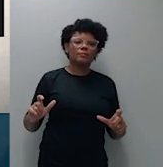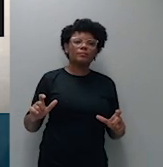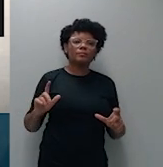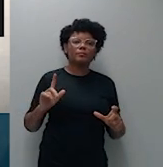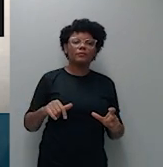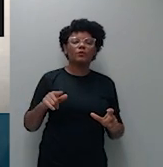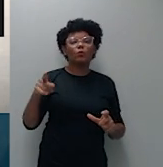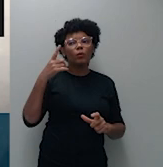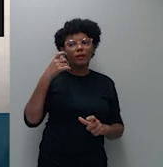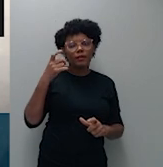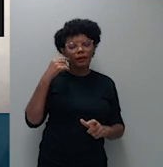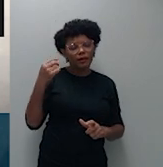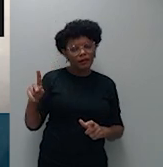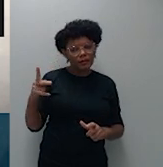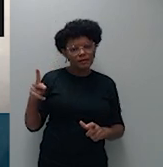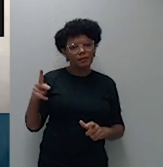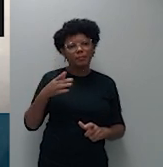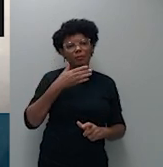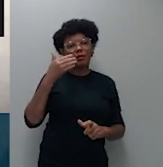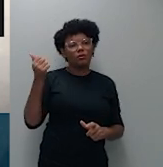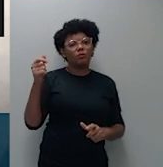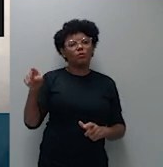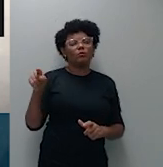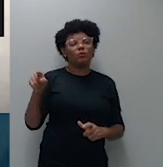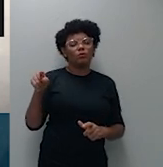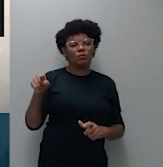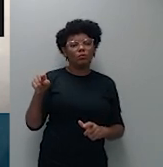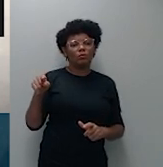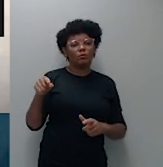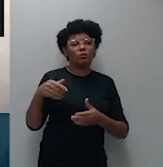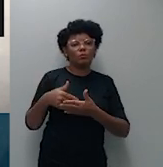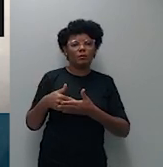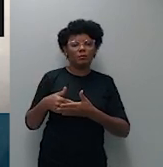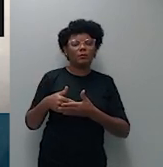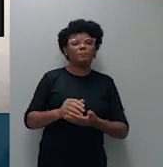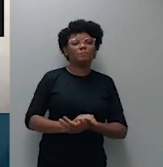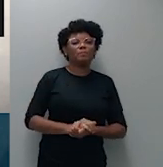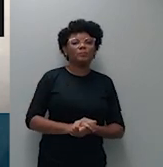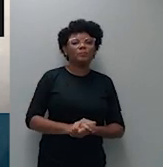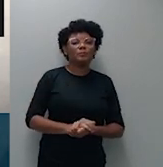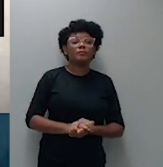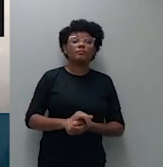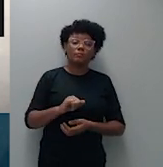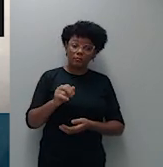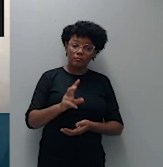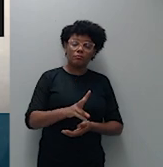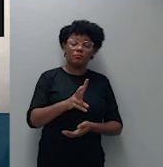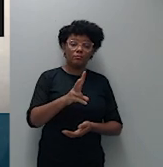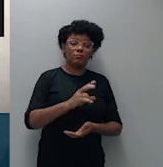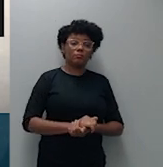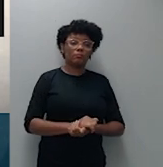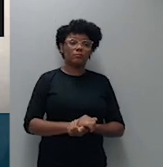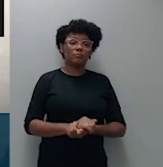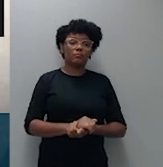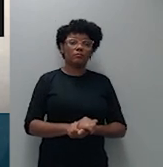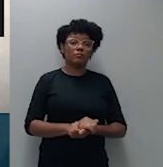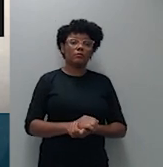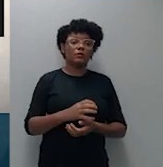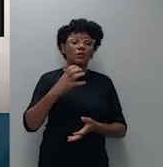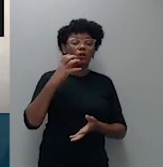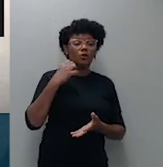presumindo que será do interesse melhor do da criança se manter